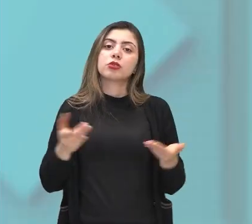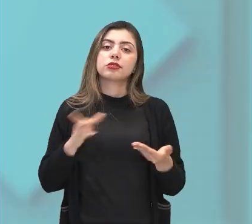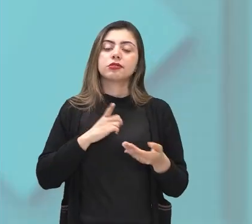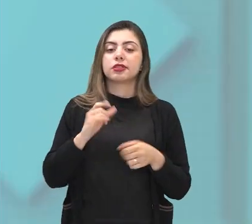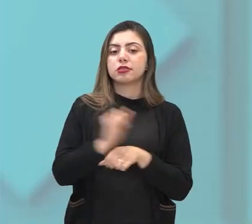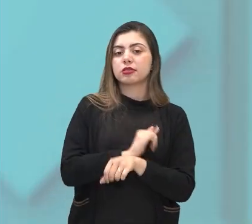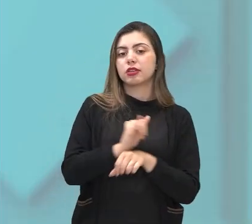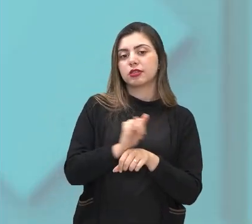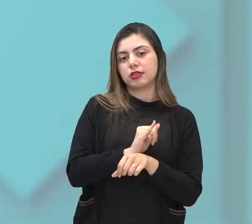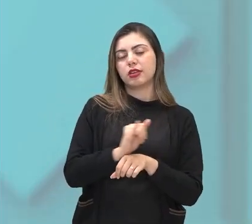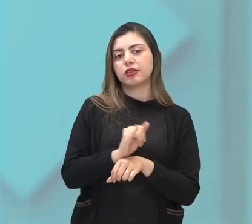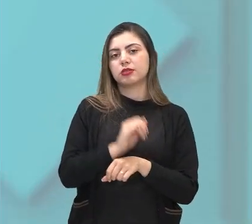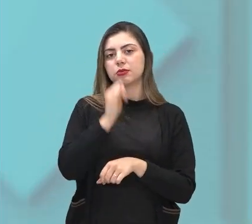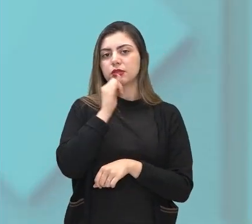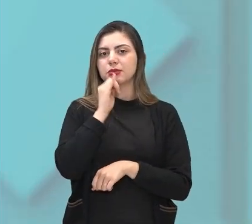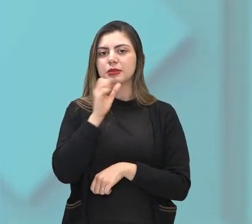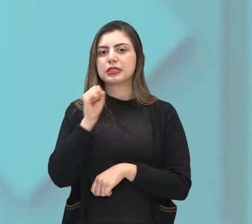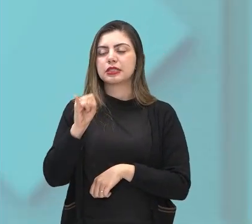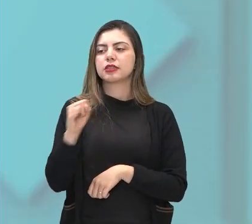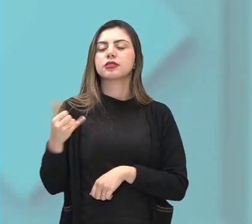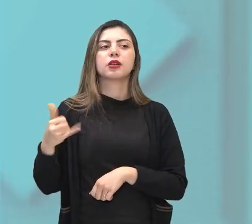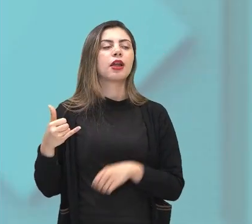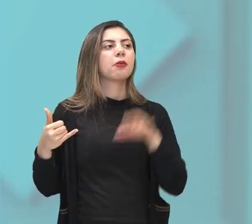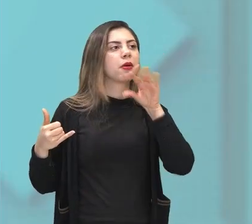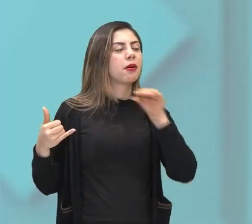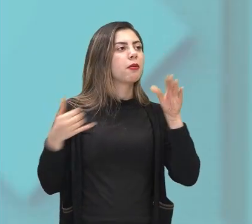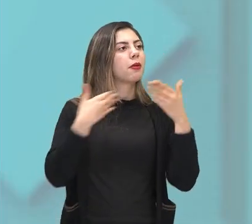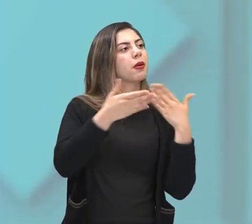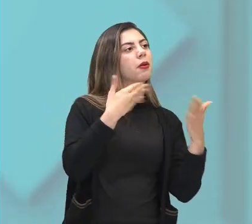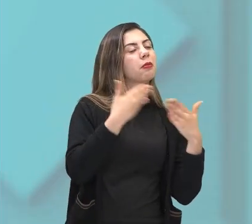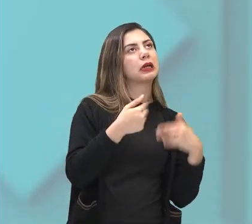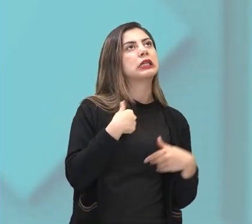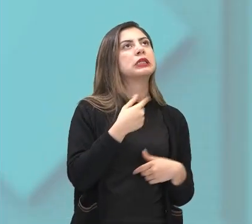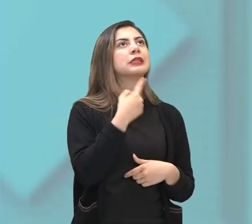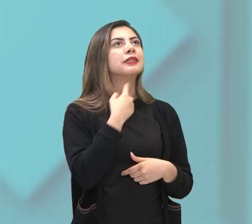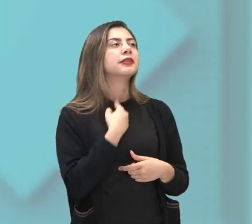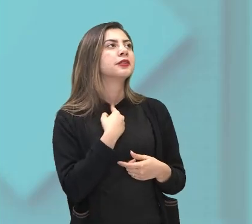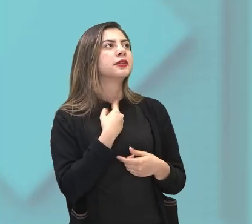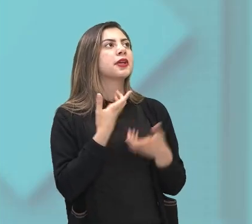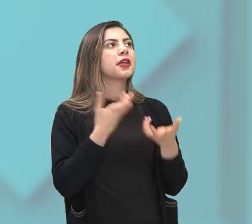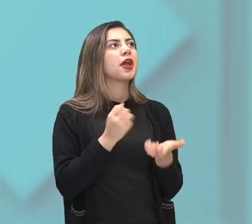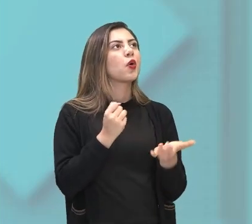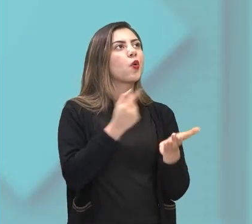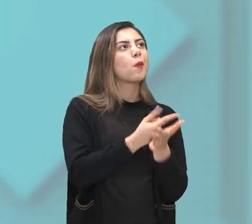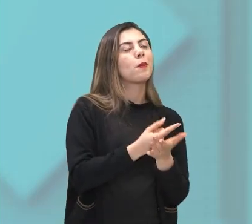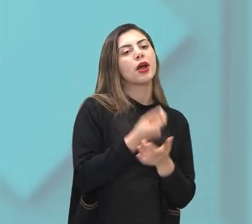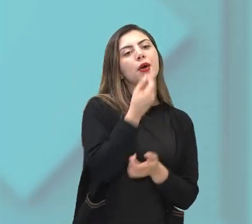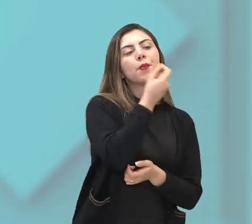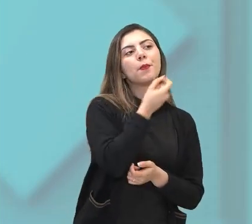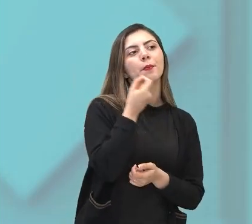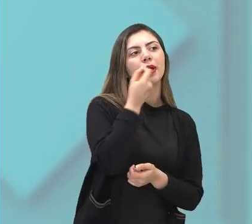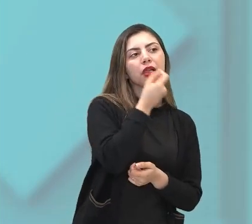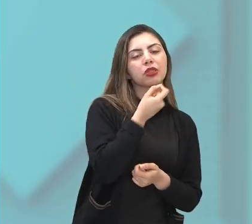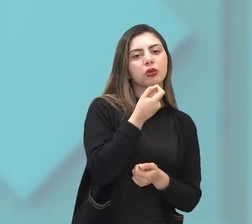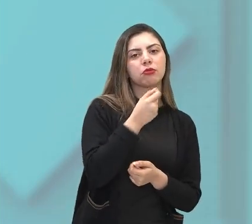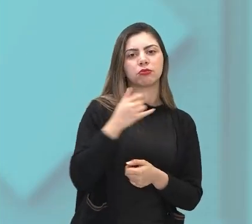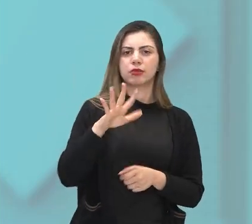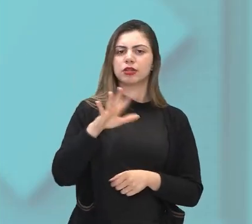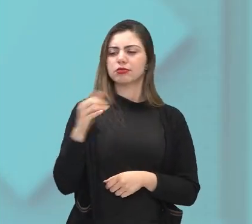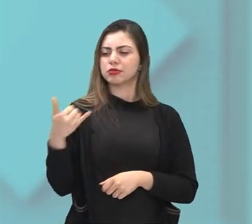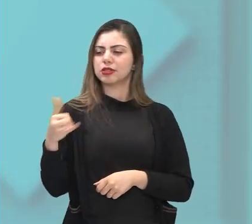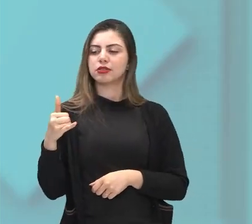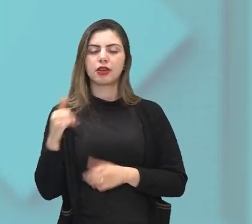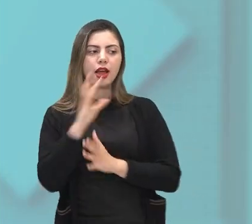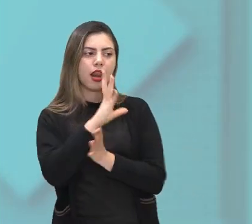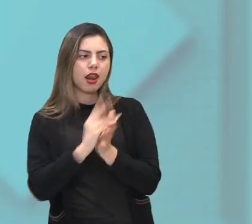gente até Fala perto do celular de alguma coisa é como a eu queria comprar um batom você não tá tá falando o celular já tá pegando essa